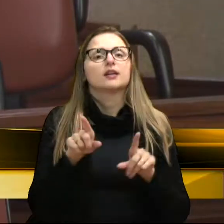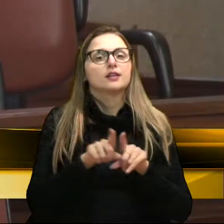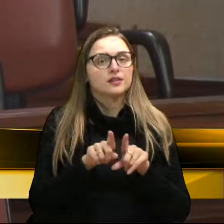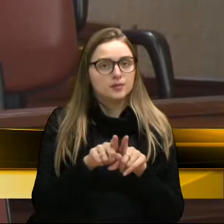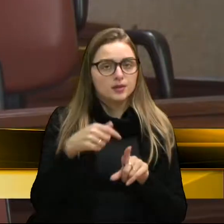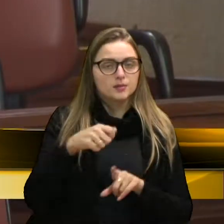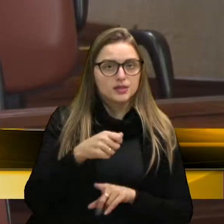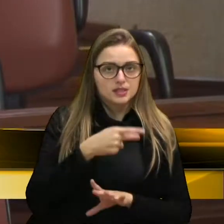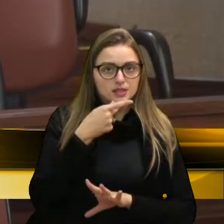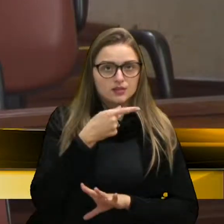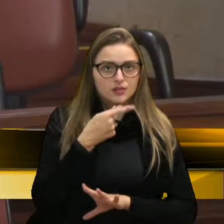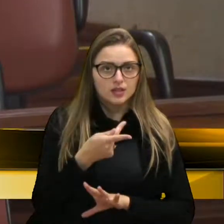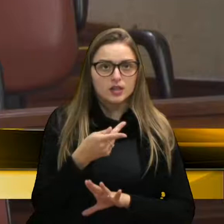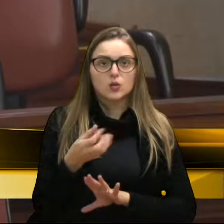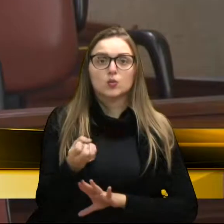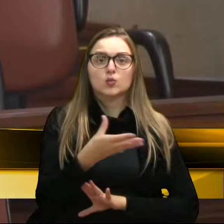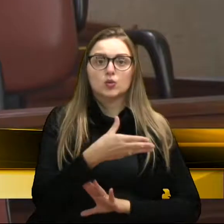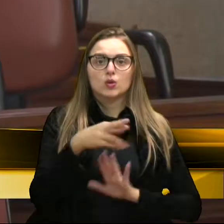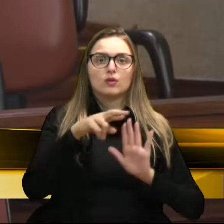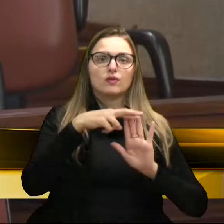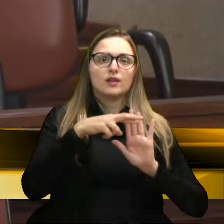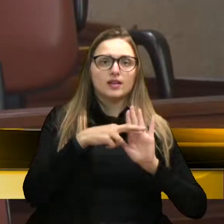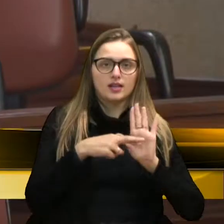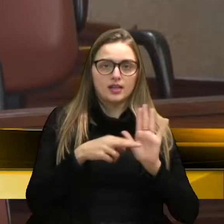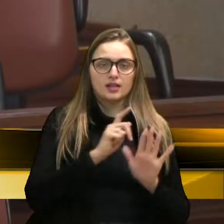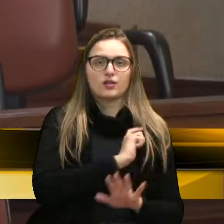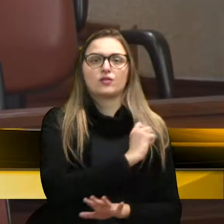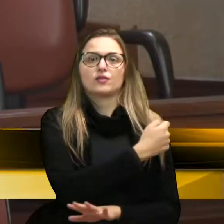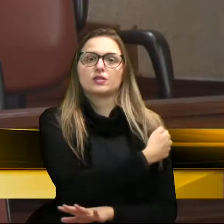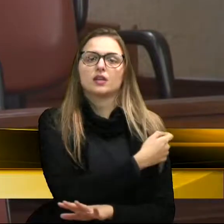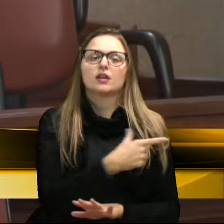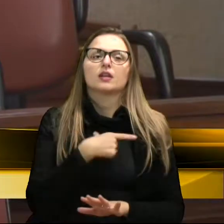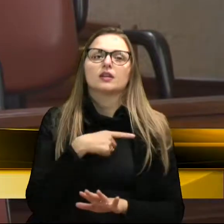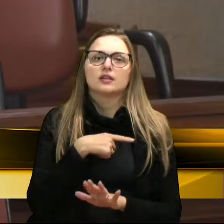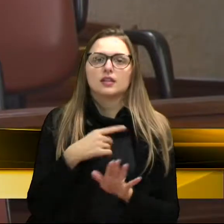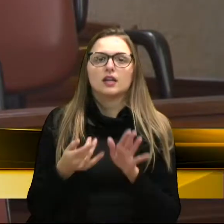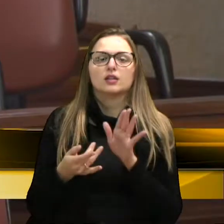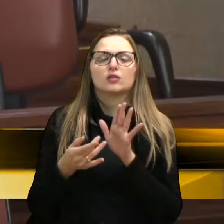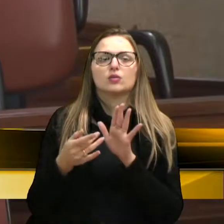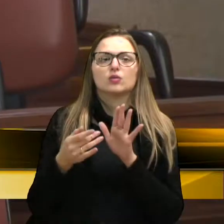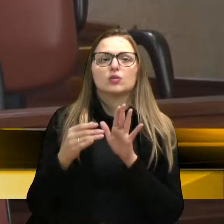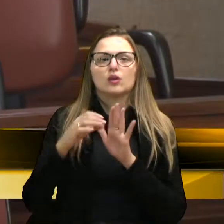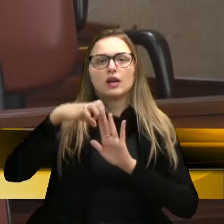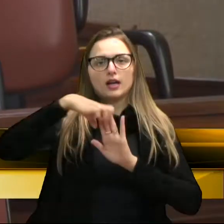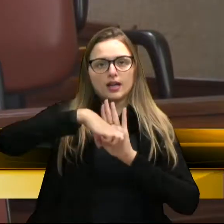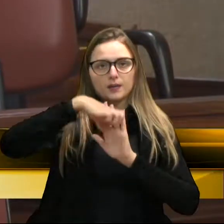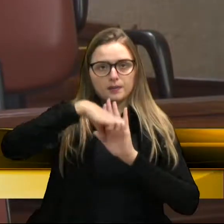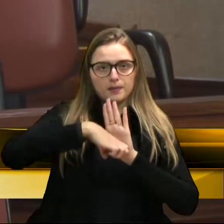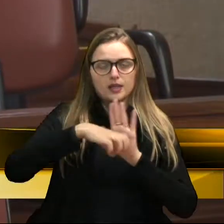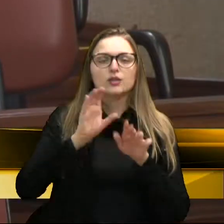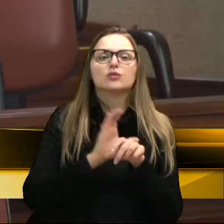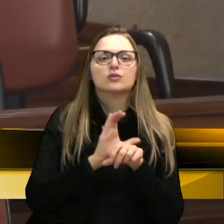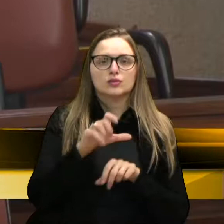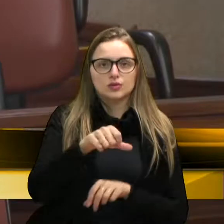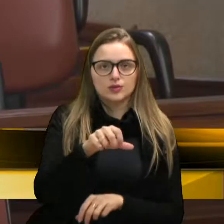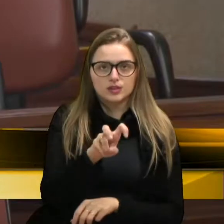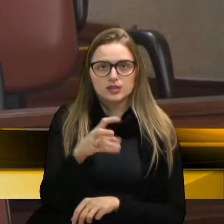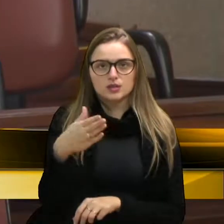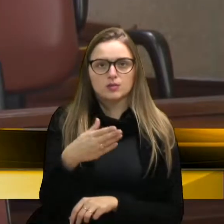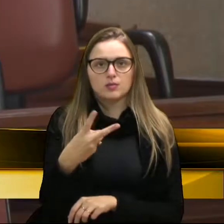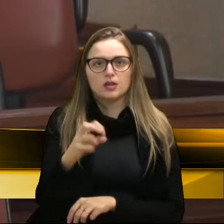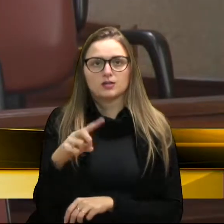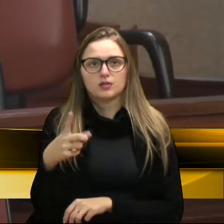que, com a vigência do novo regime fiscal trazido com a edição da Emenda Constitucional 95 de